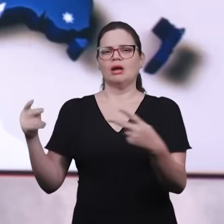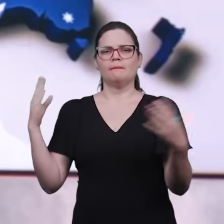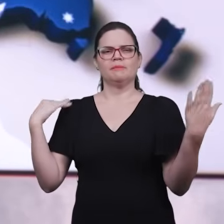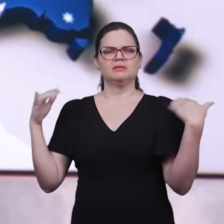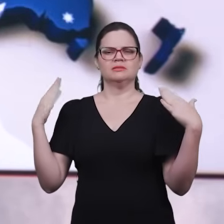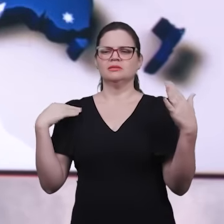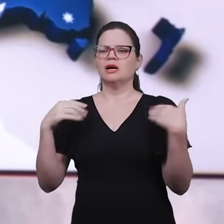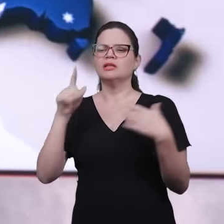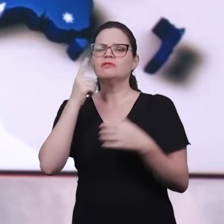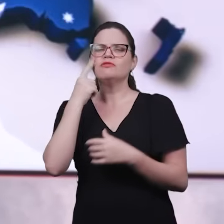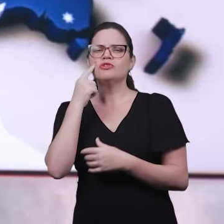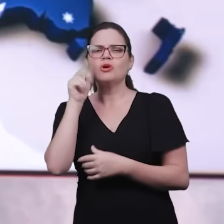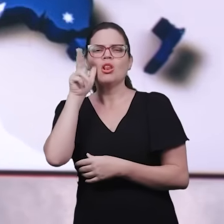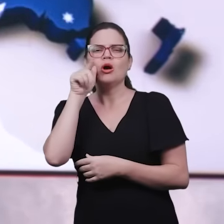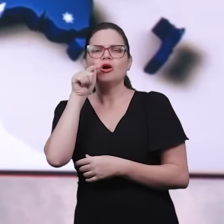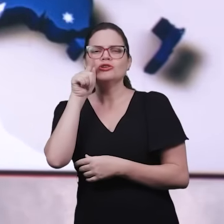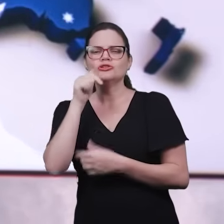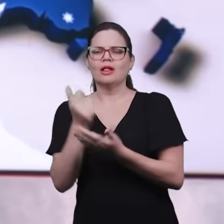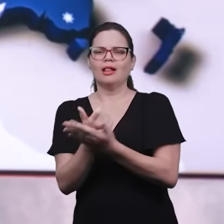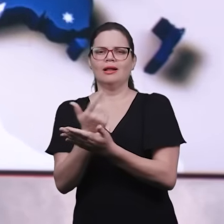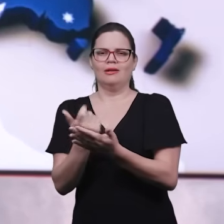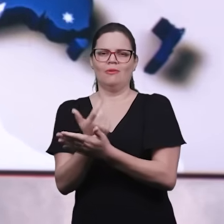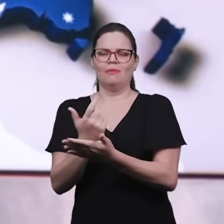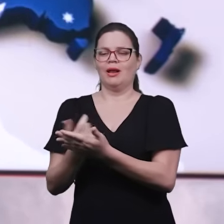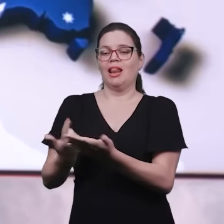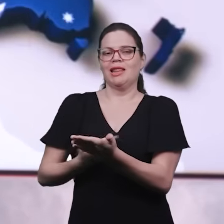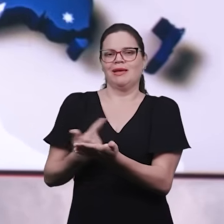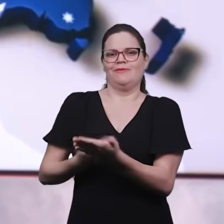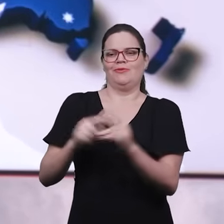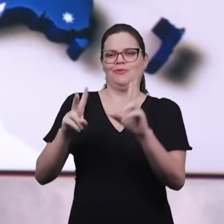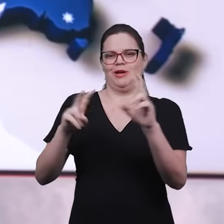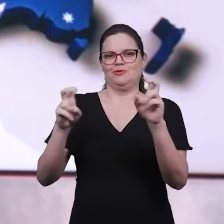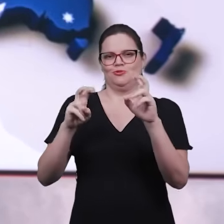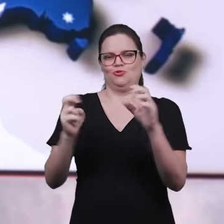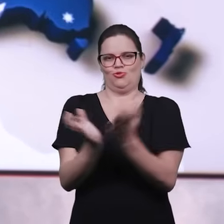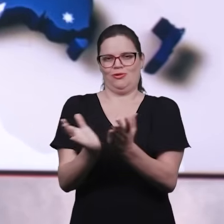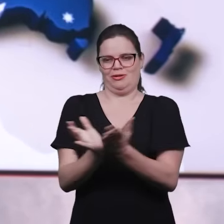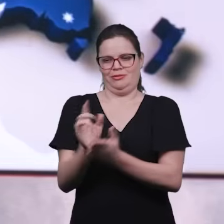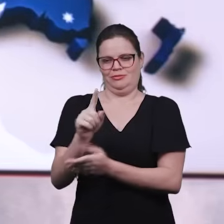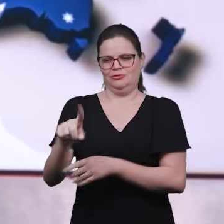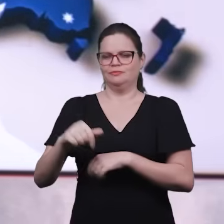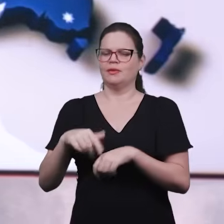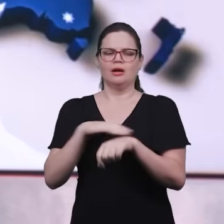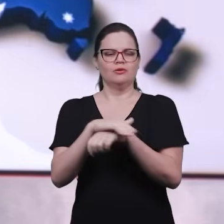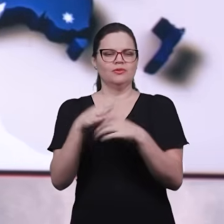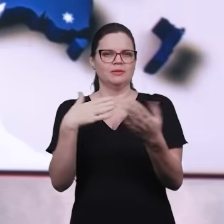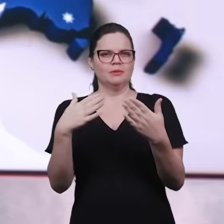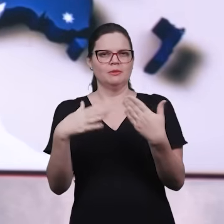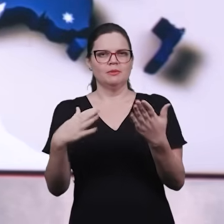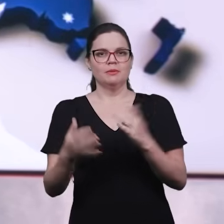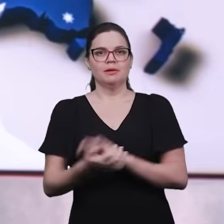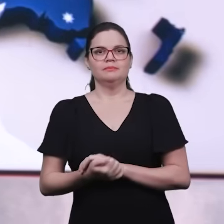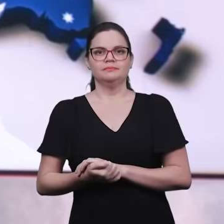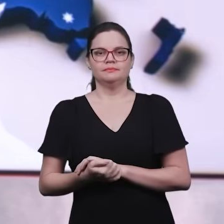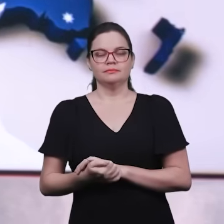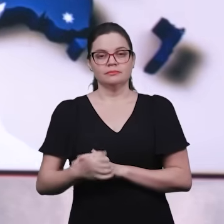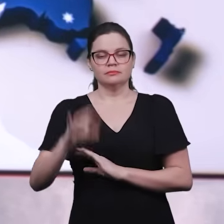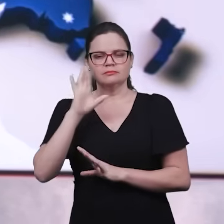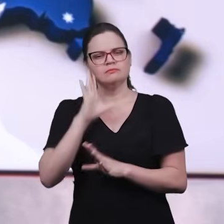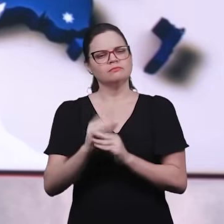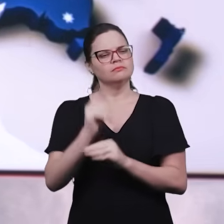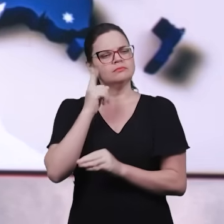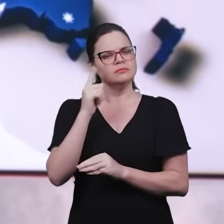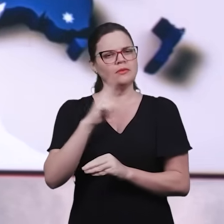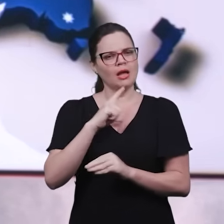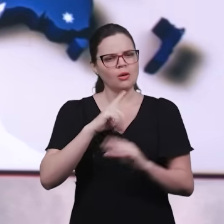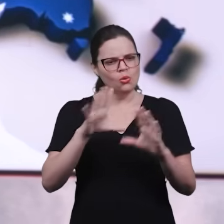e produtos evangélicos, conversando com alguém ali da loja, ele tomou conhecimento que havia um grupo de